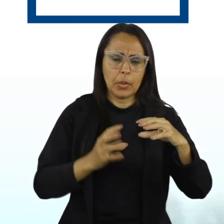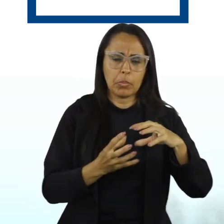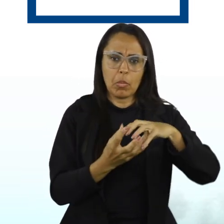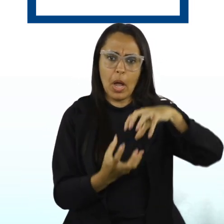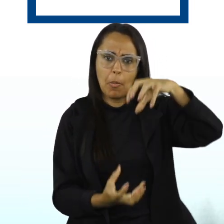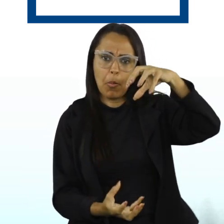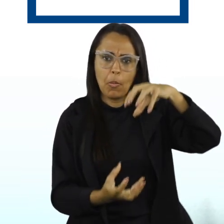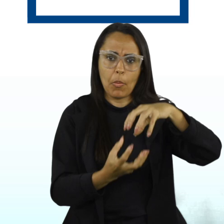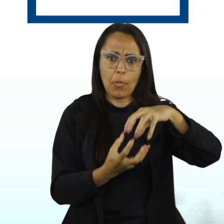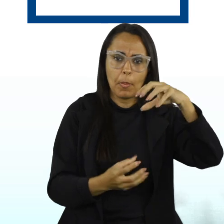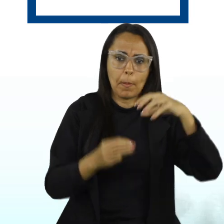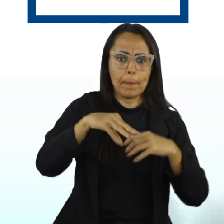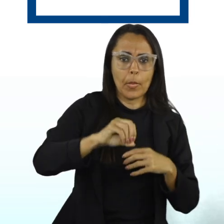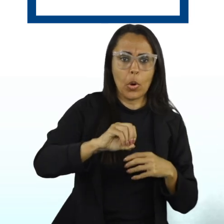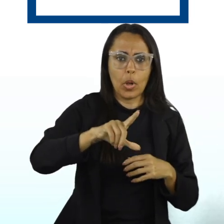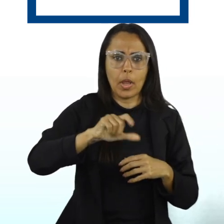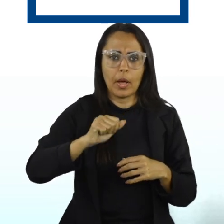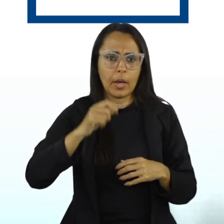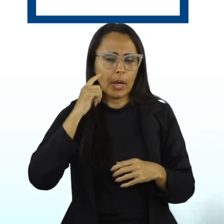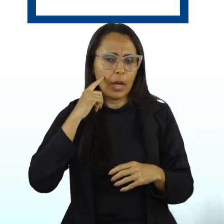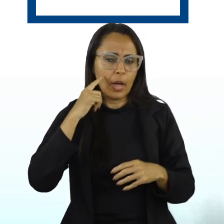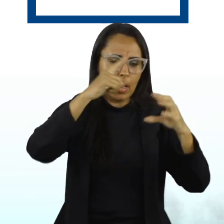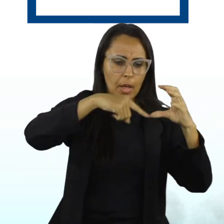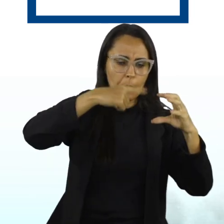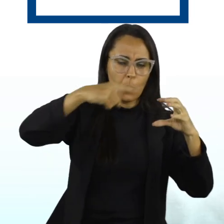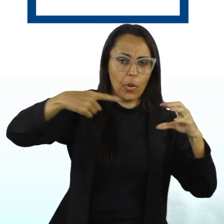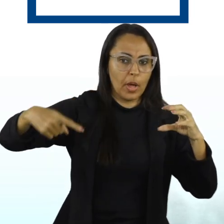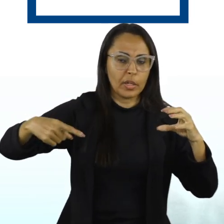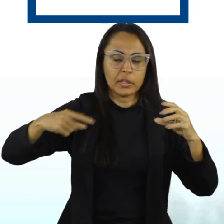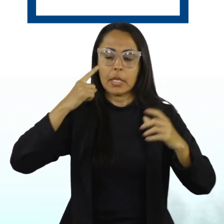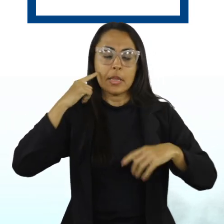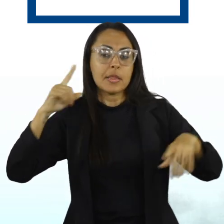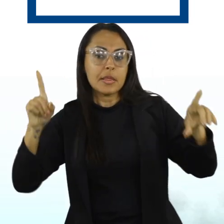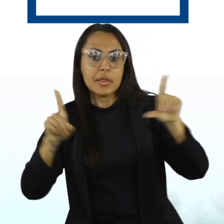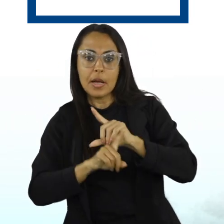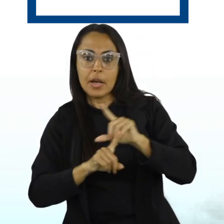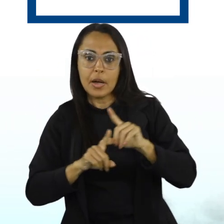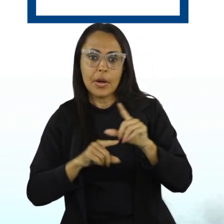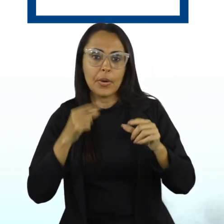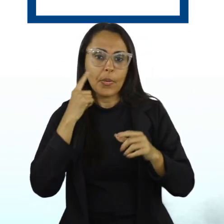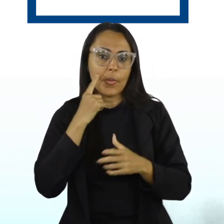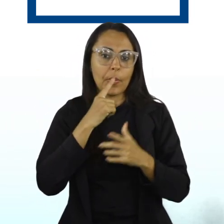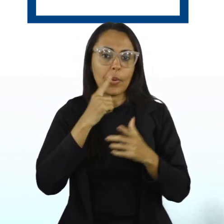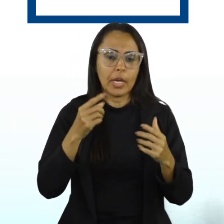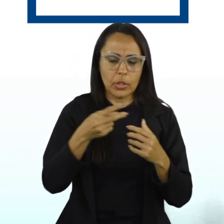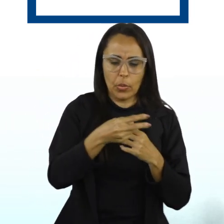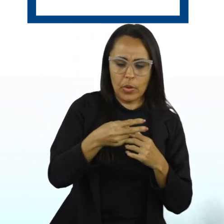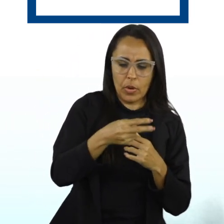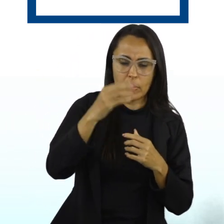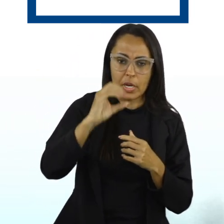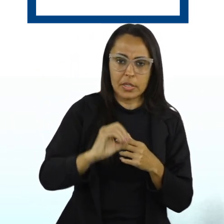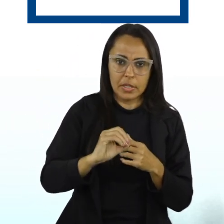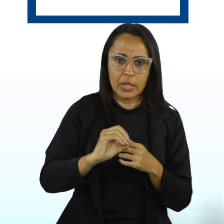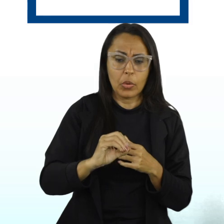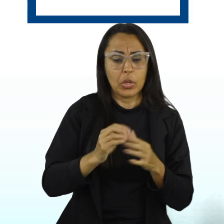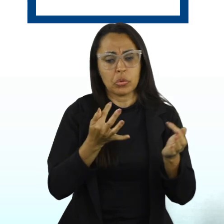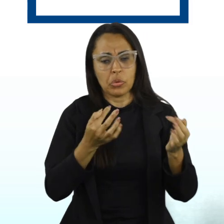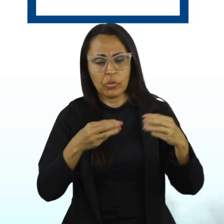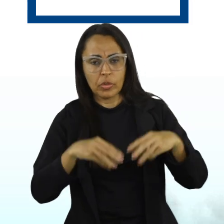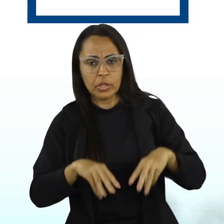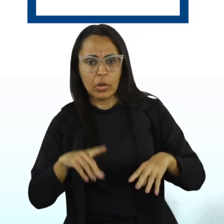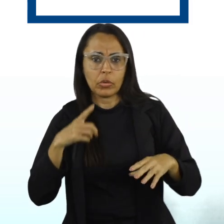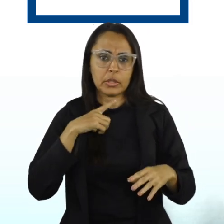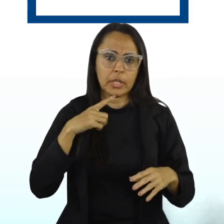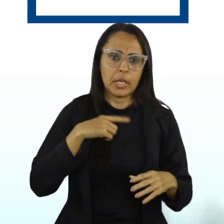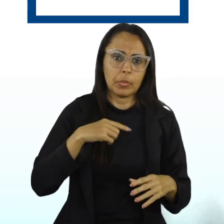atenção. Ele não está mais deformando a mola, ele está agora do outro lado, então a energia potencial elástica é zero. Então veja que no final nós